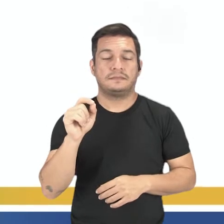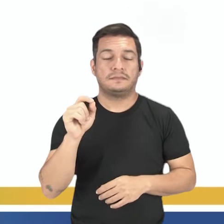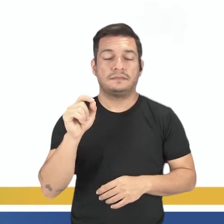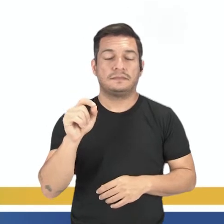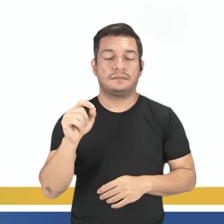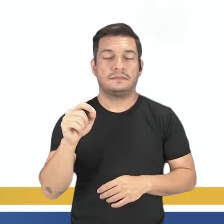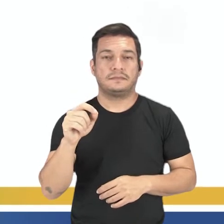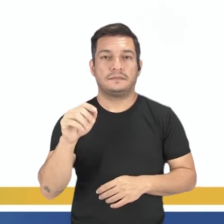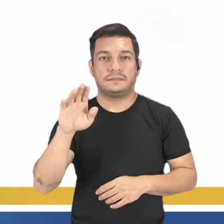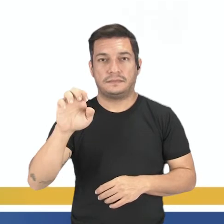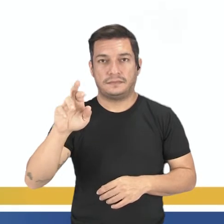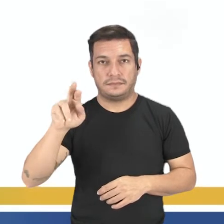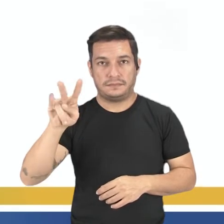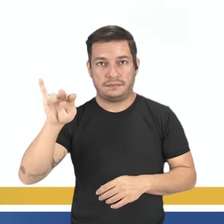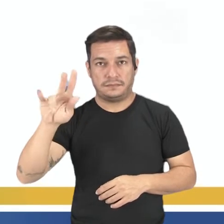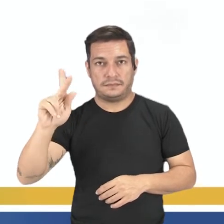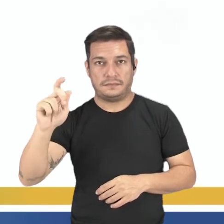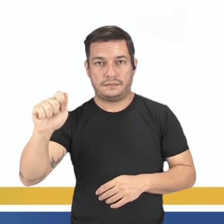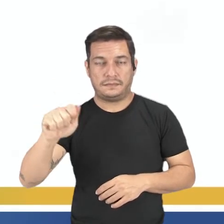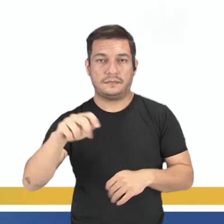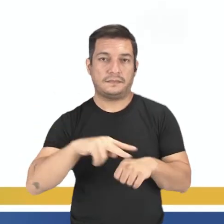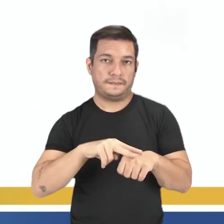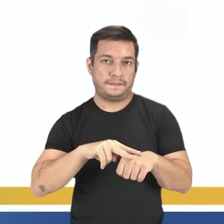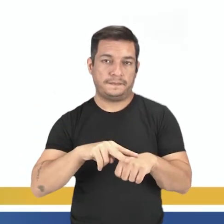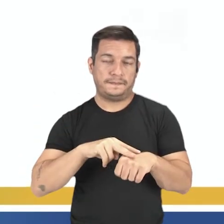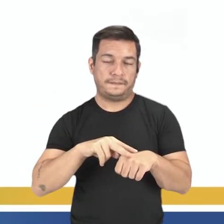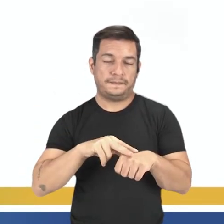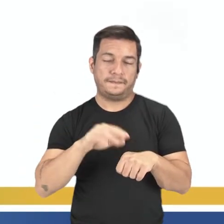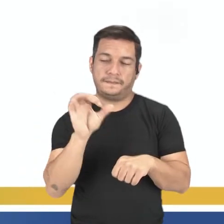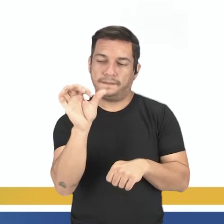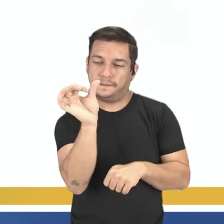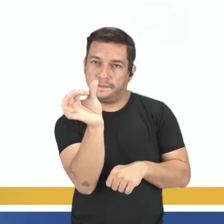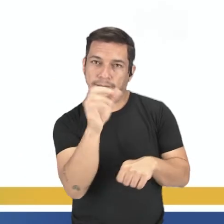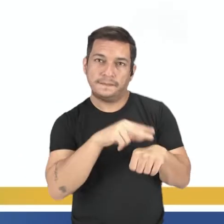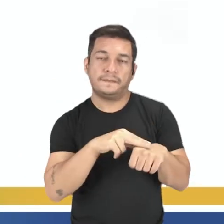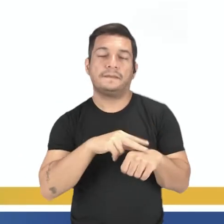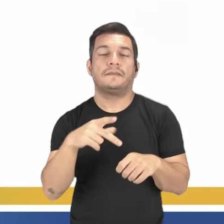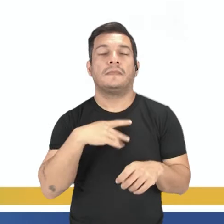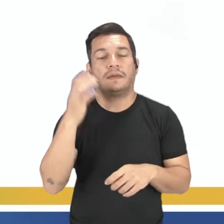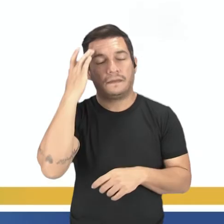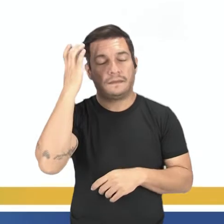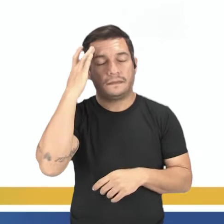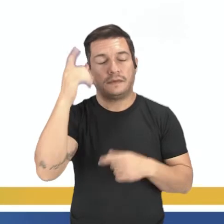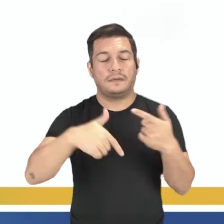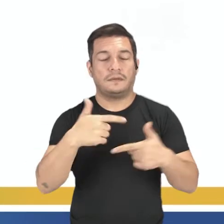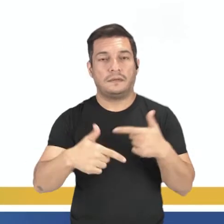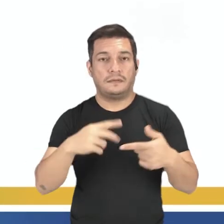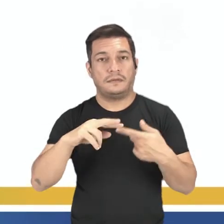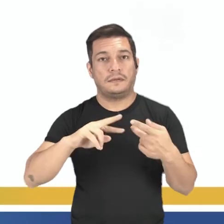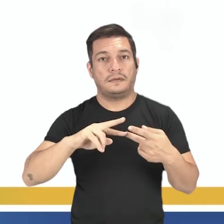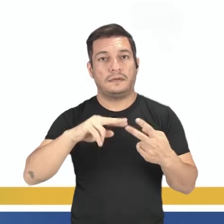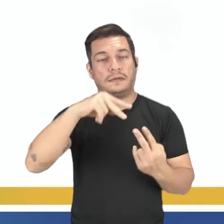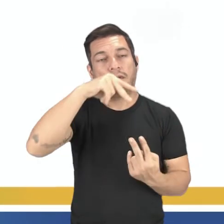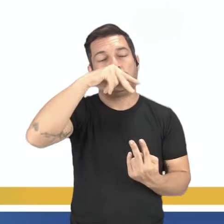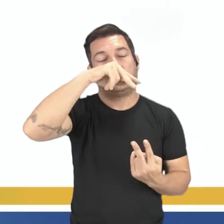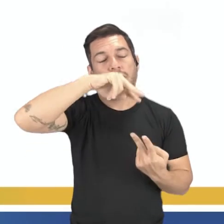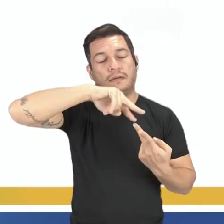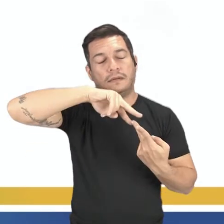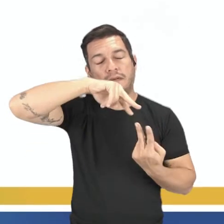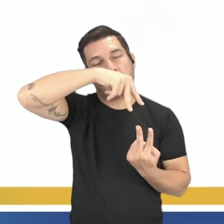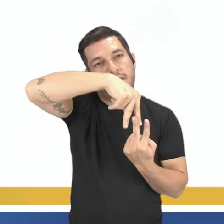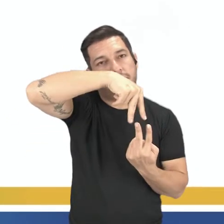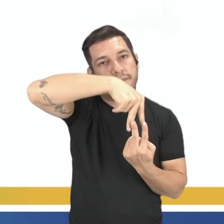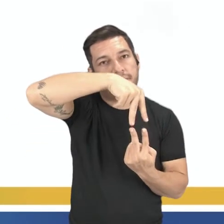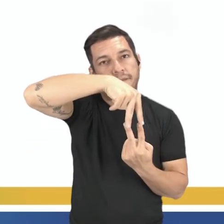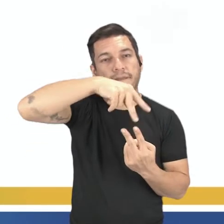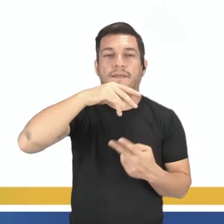da ervilha de cheiro que Mendel trabalhou, elas facilitaram o trabalho genético dele. Diferente, por exemplo, se ele fosse trabalhar